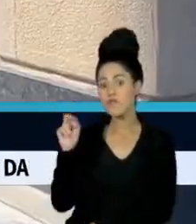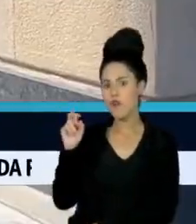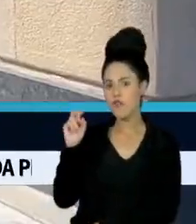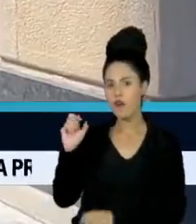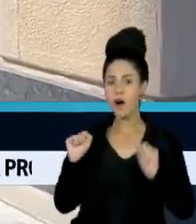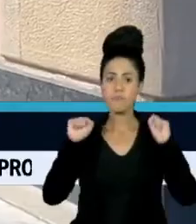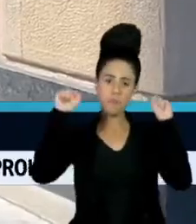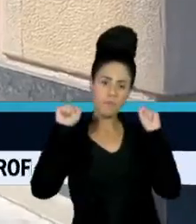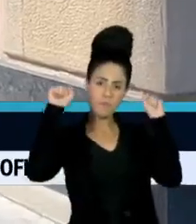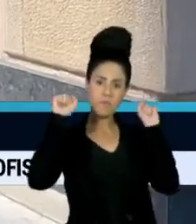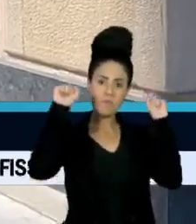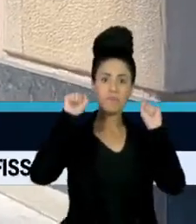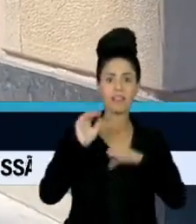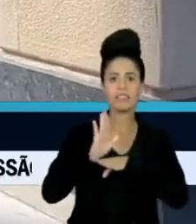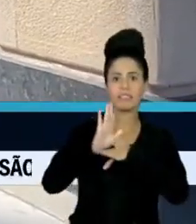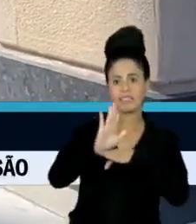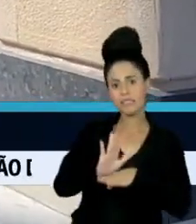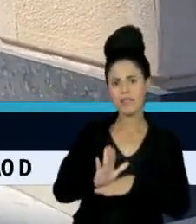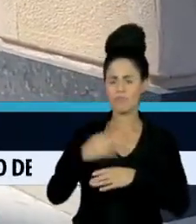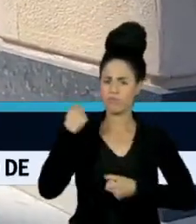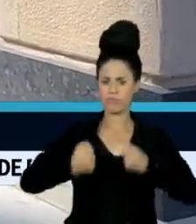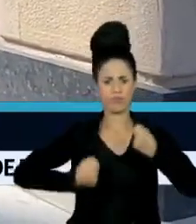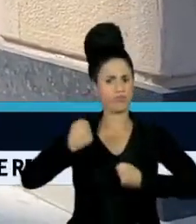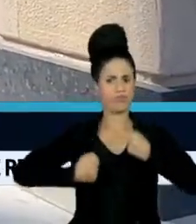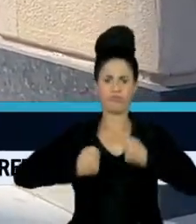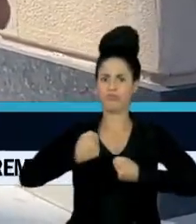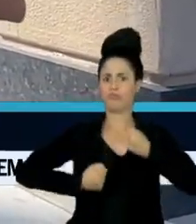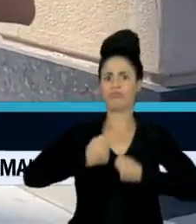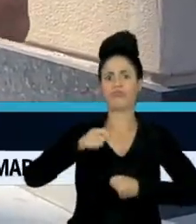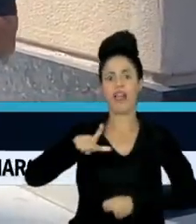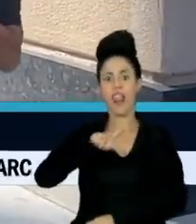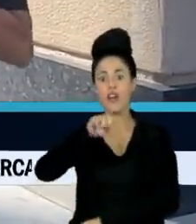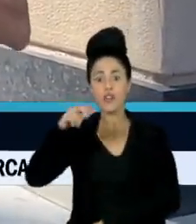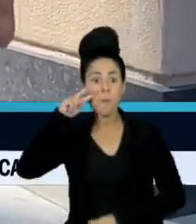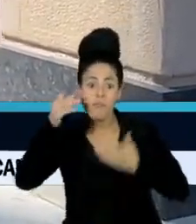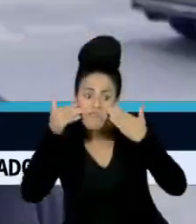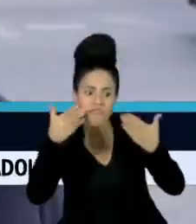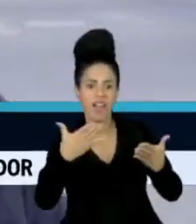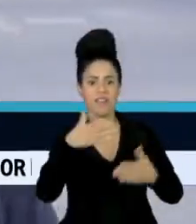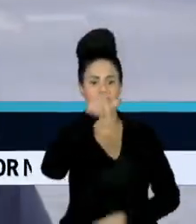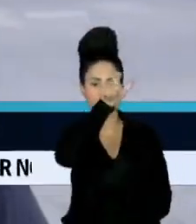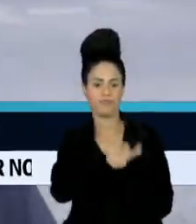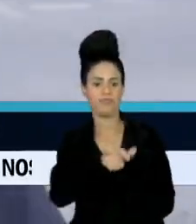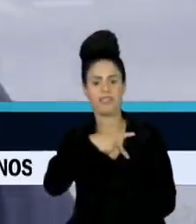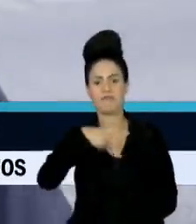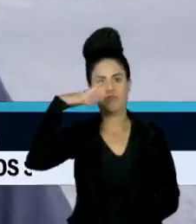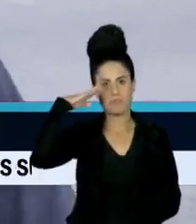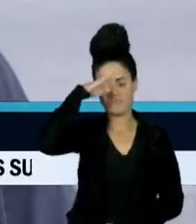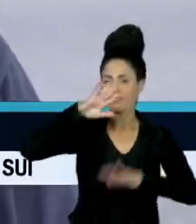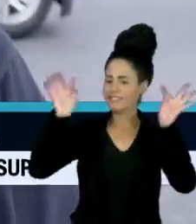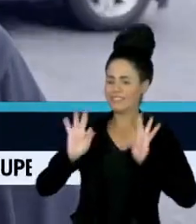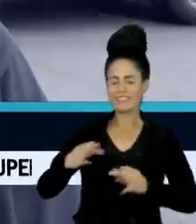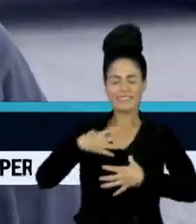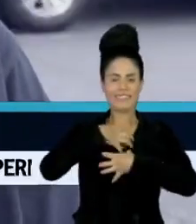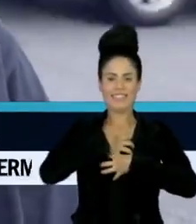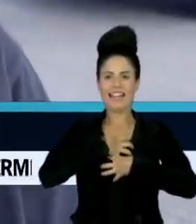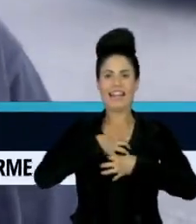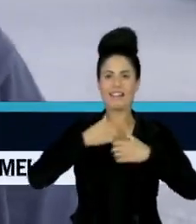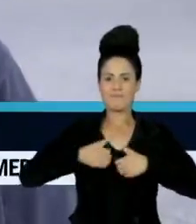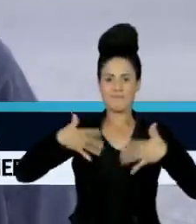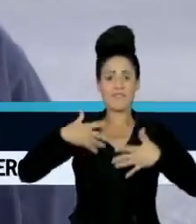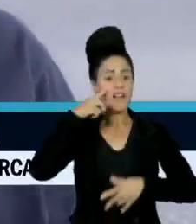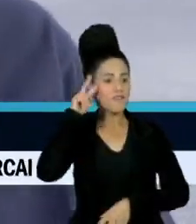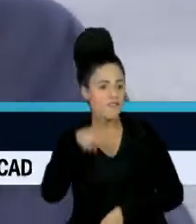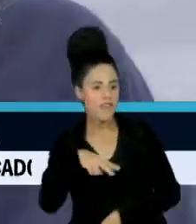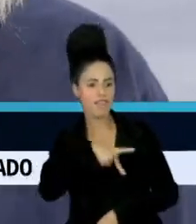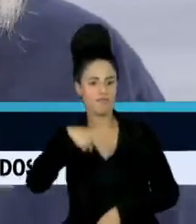Vegas, elas contaram que dirigiram por horas até Los Angeles para ver o presidente de perto. Muito contentes, muito felizes, né, por ver o nosso presidente,